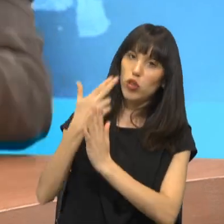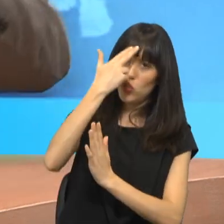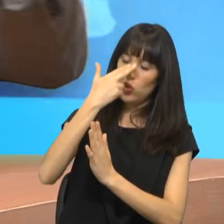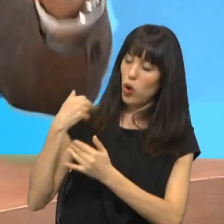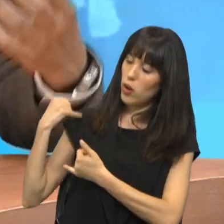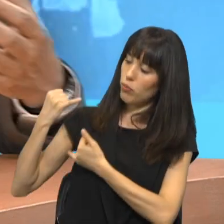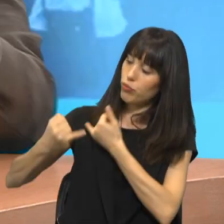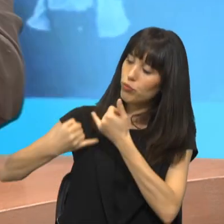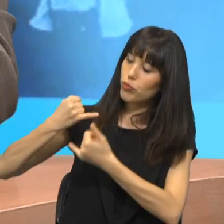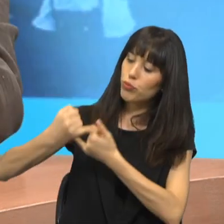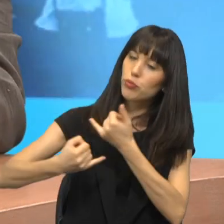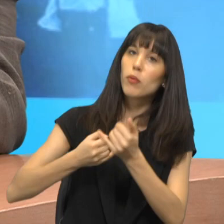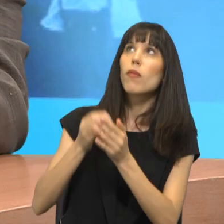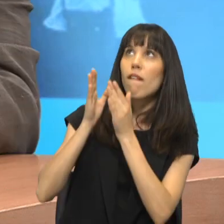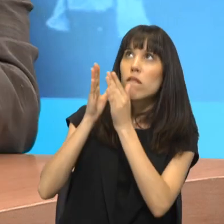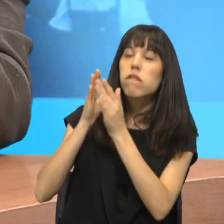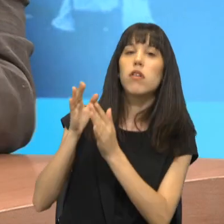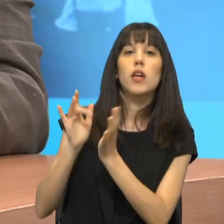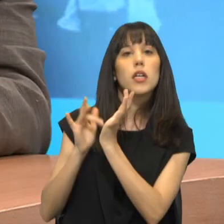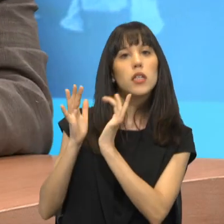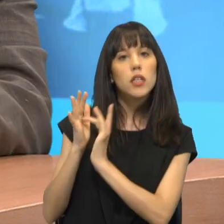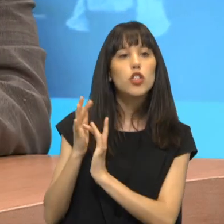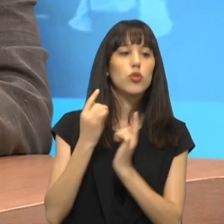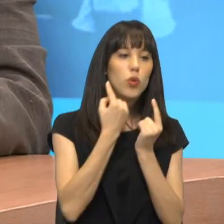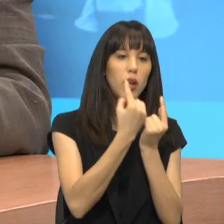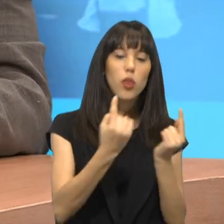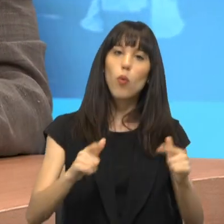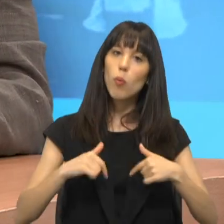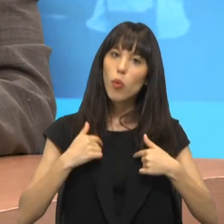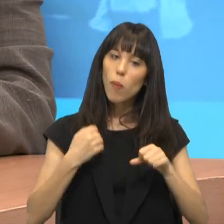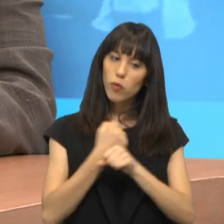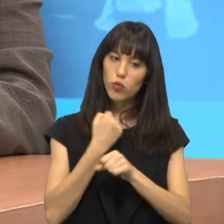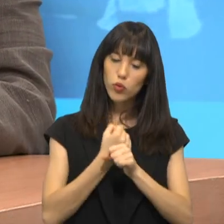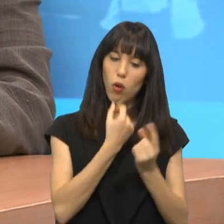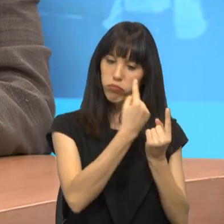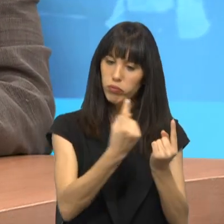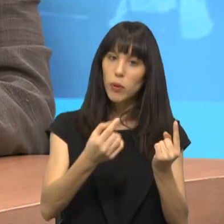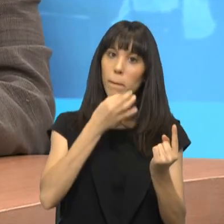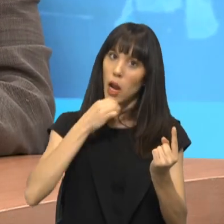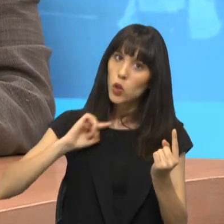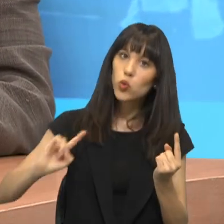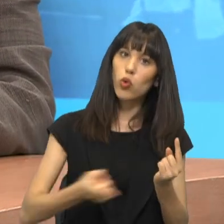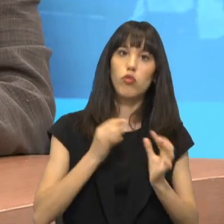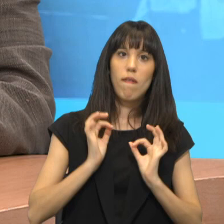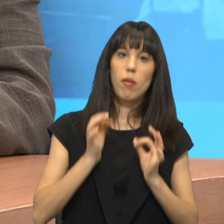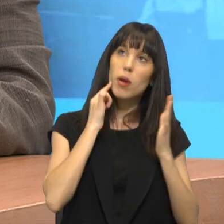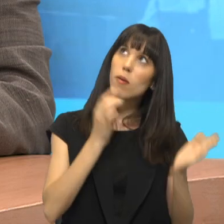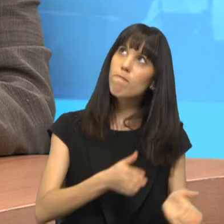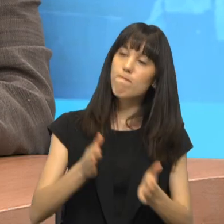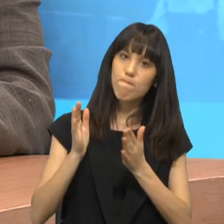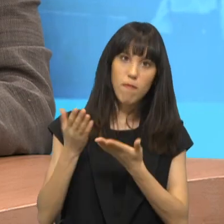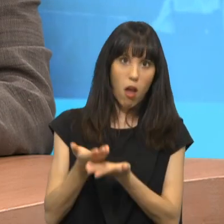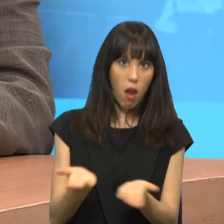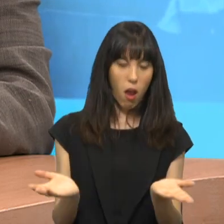corpo místico de Cristo, onde cada um tem o seu lugar e o seu papel, mas todos têm lugar, e, ao mesmo tempo, uma